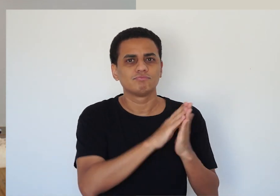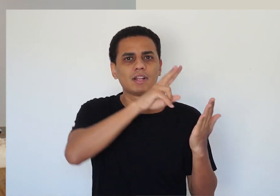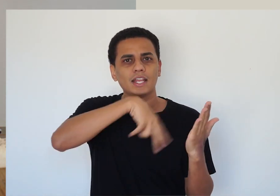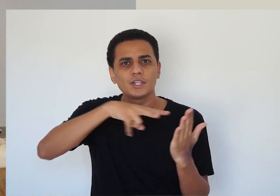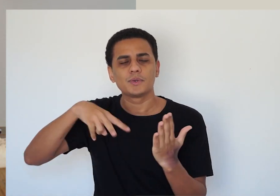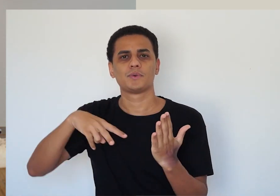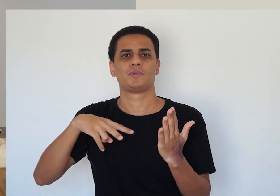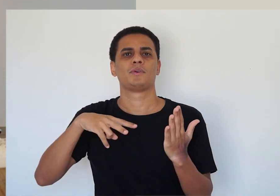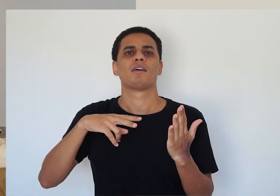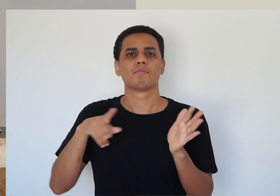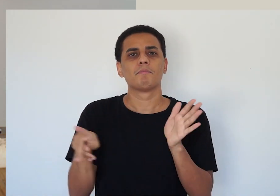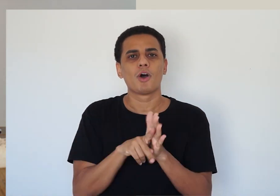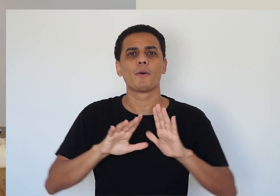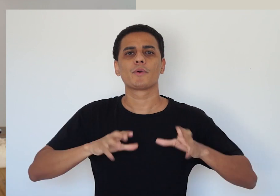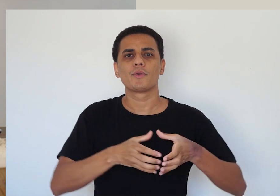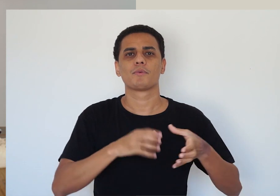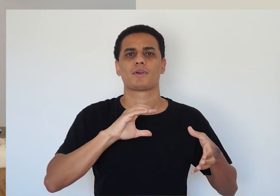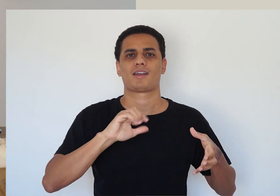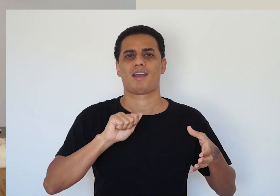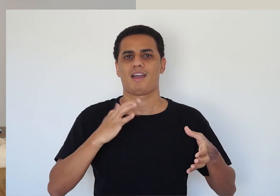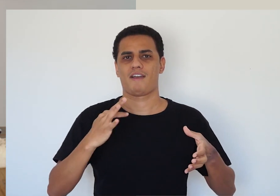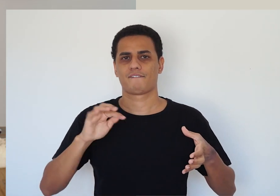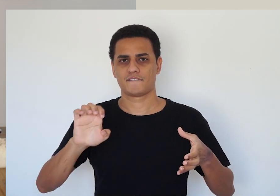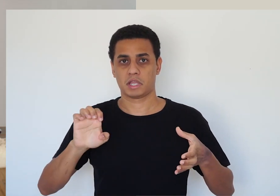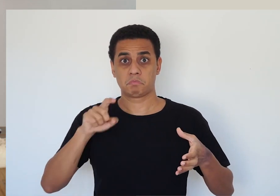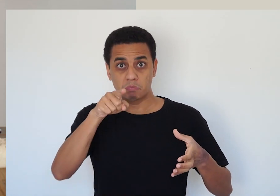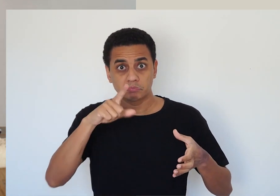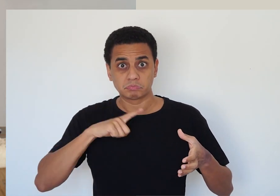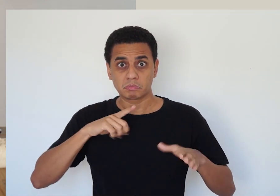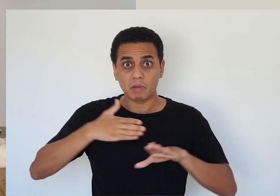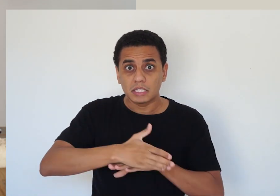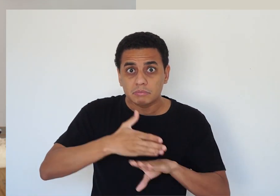não tem acompanhado esse devocional, é lá no nosso site